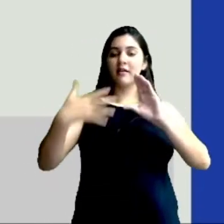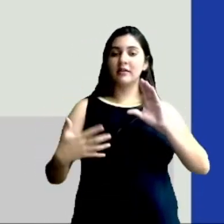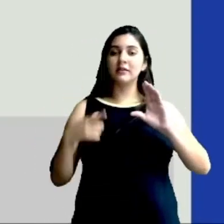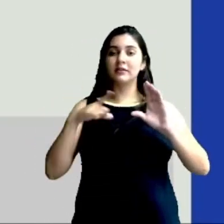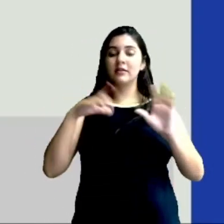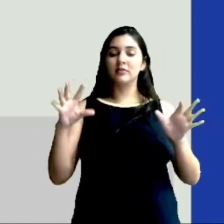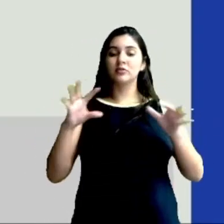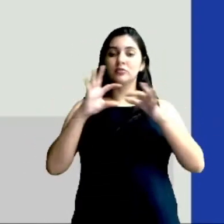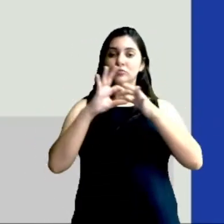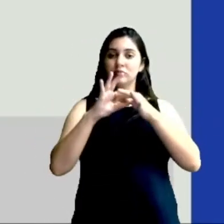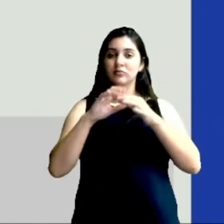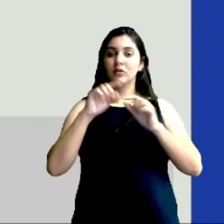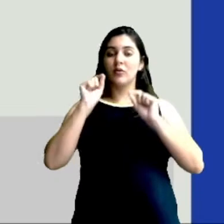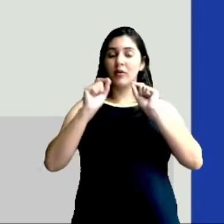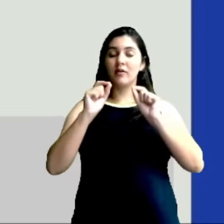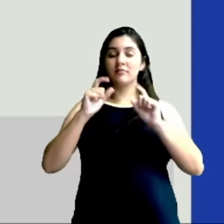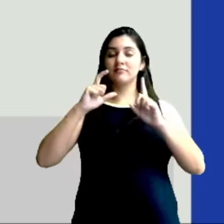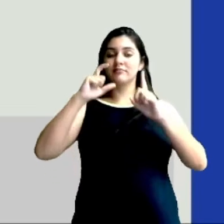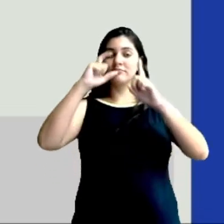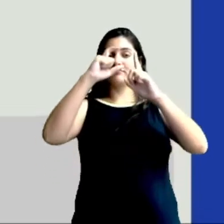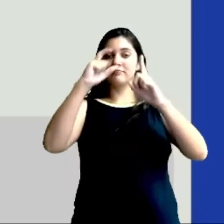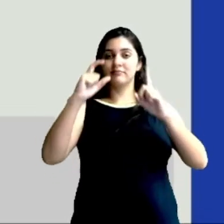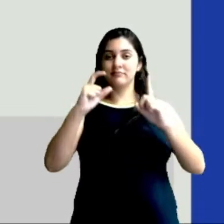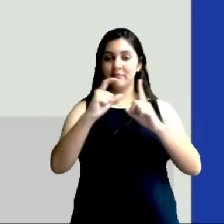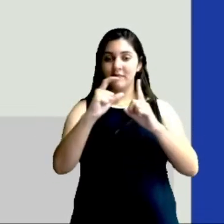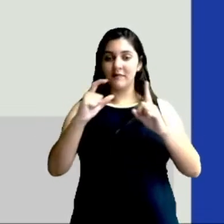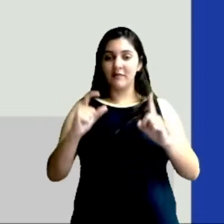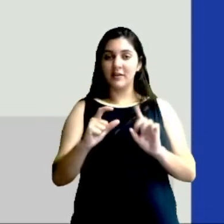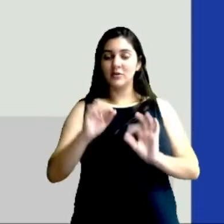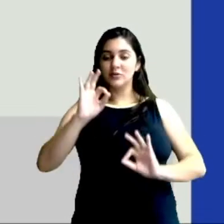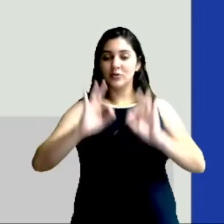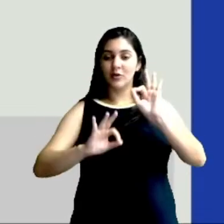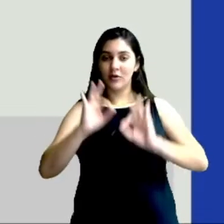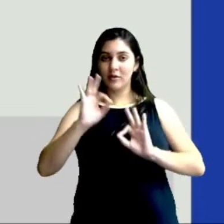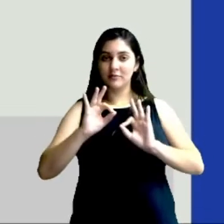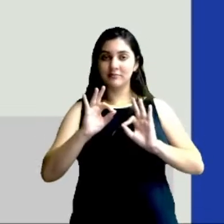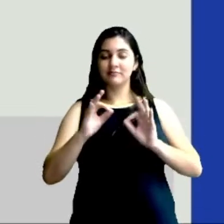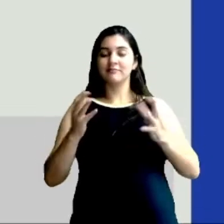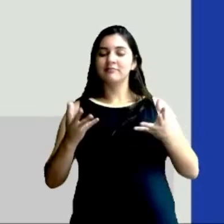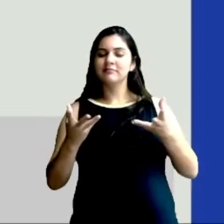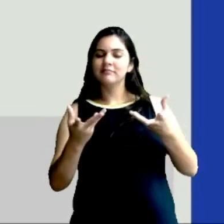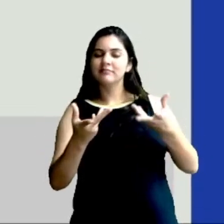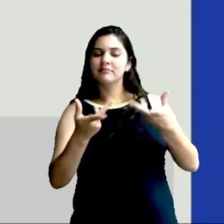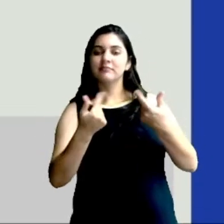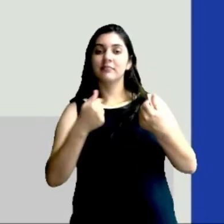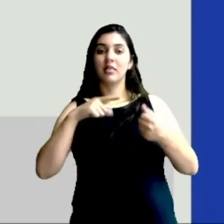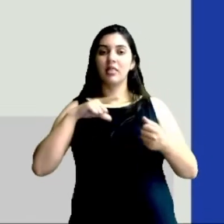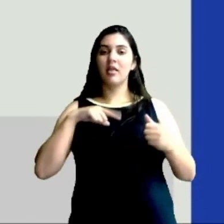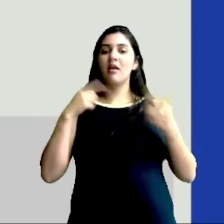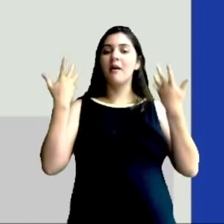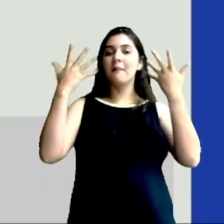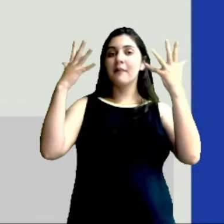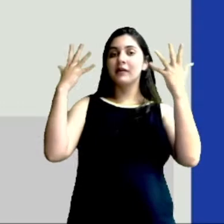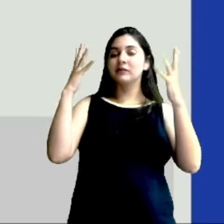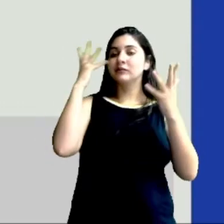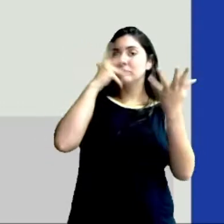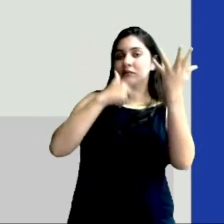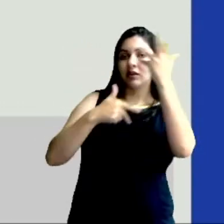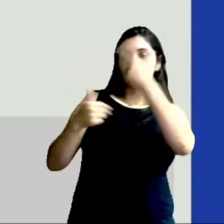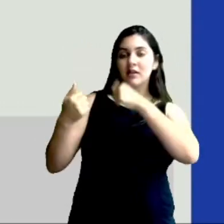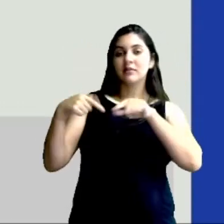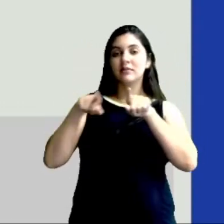composição em versos estruturados de forma harmoniosa é uma manifestação de